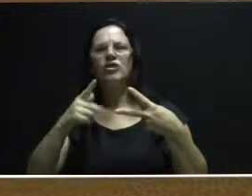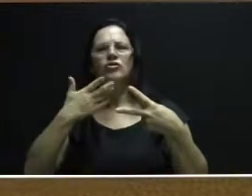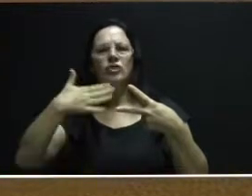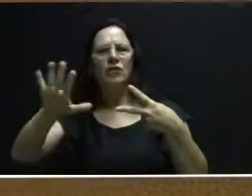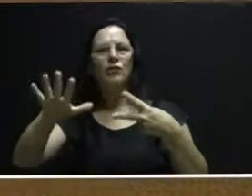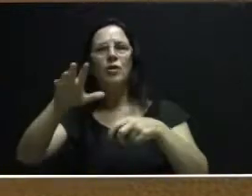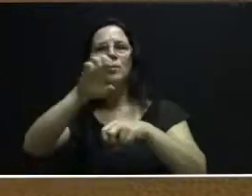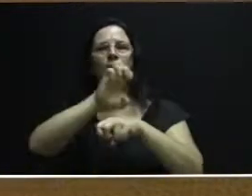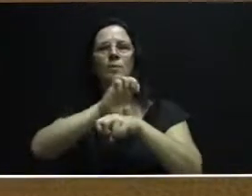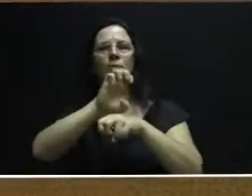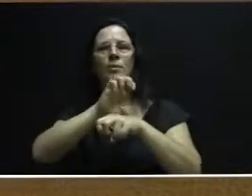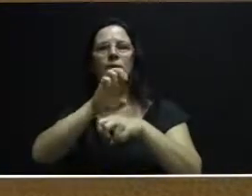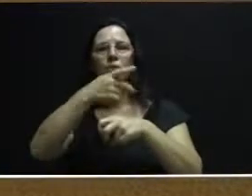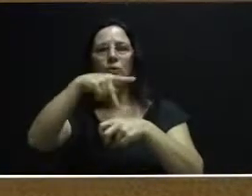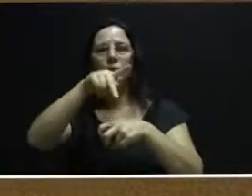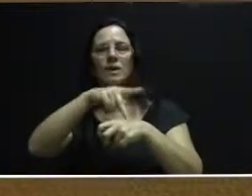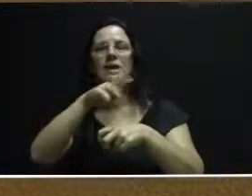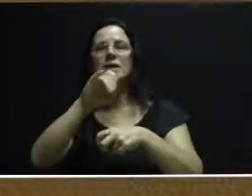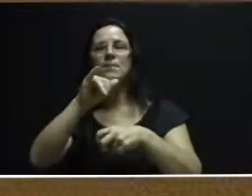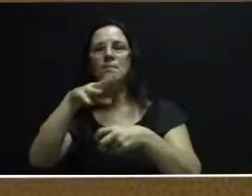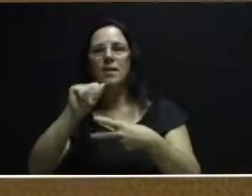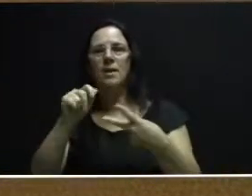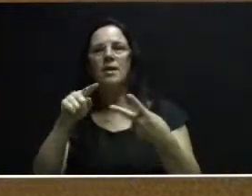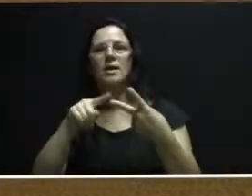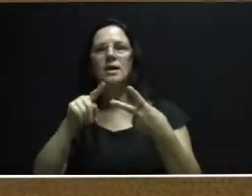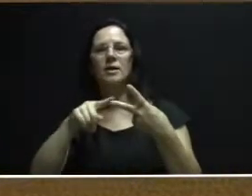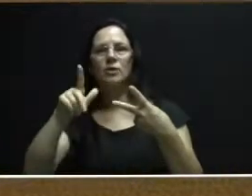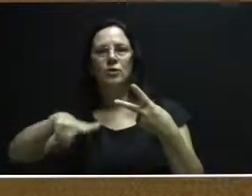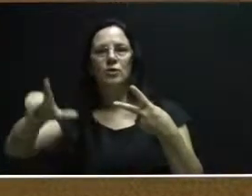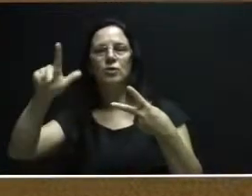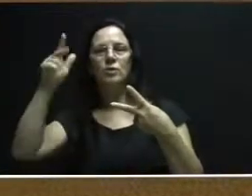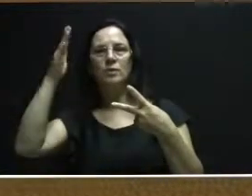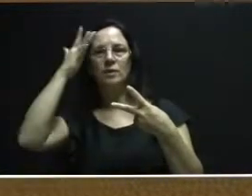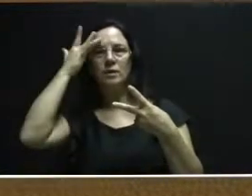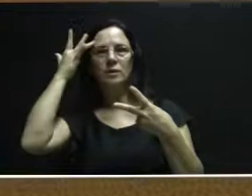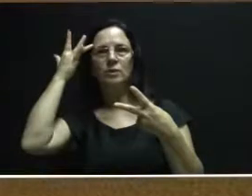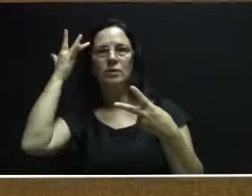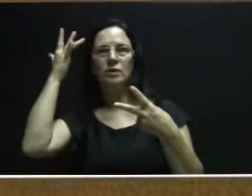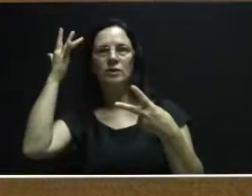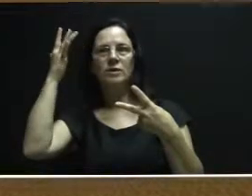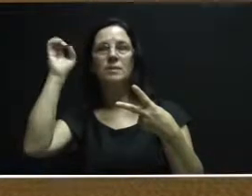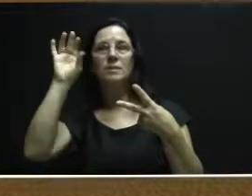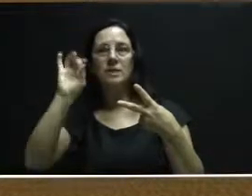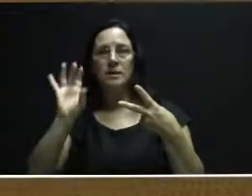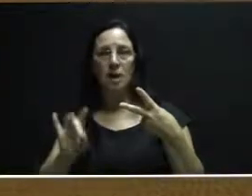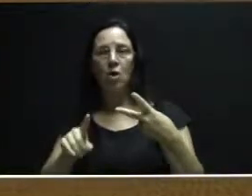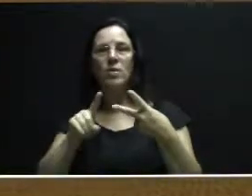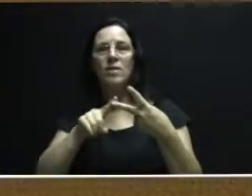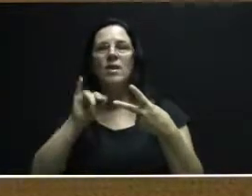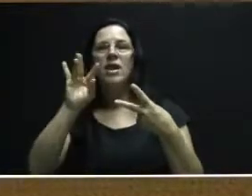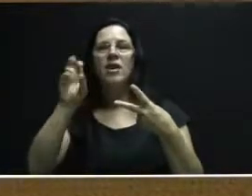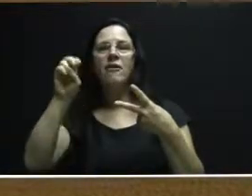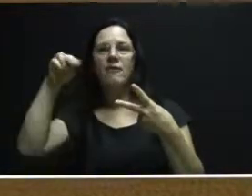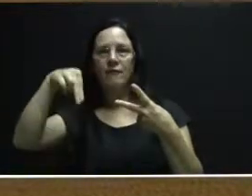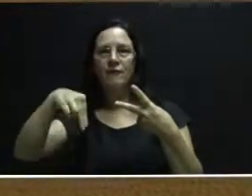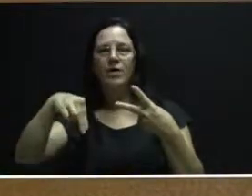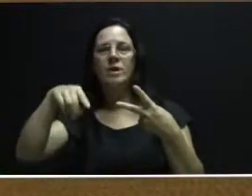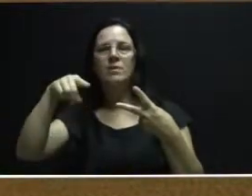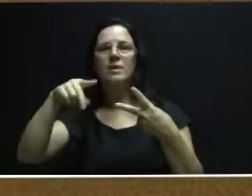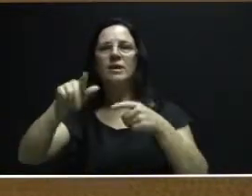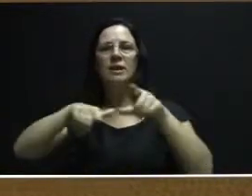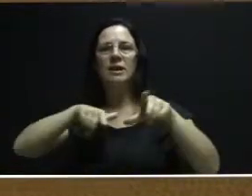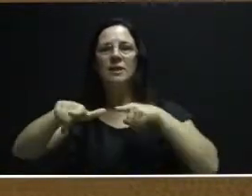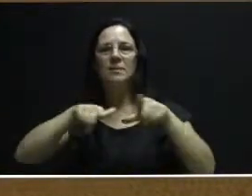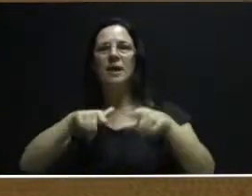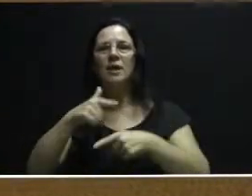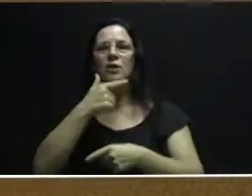para Portugal, se eu não me engano, representando o Brasil, com necessidades especiais. E o Ivan, também, que é um menino que trabalha aqui no CRIO, que